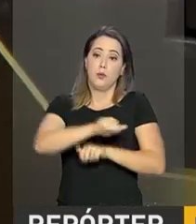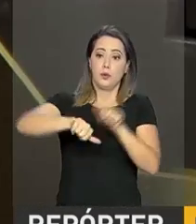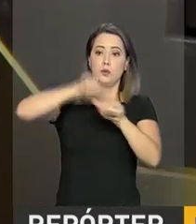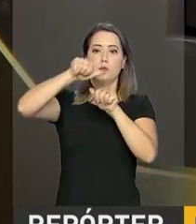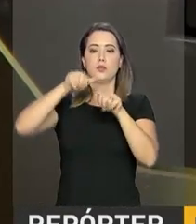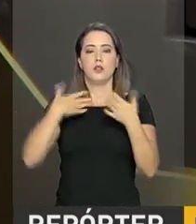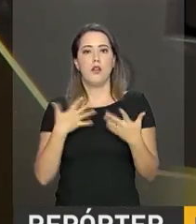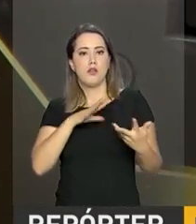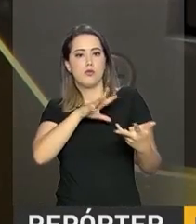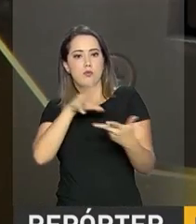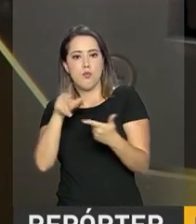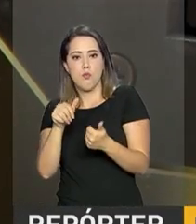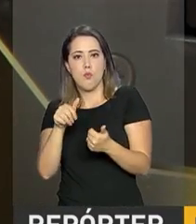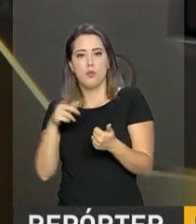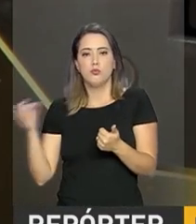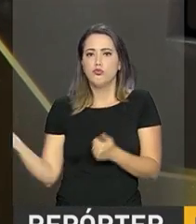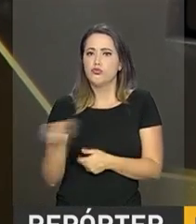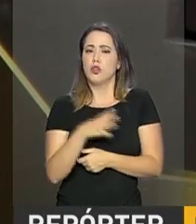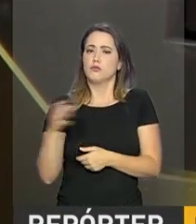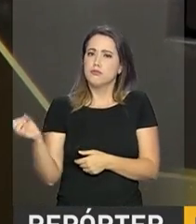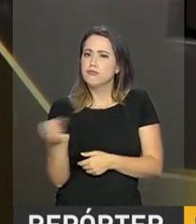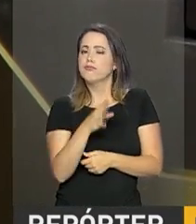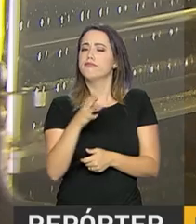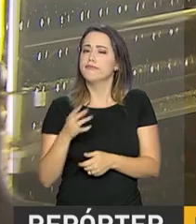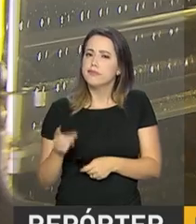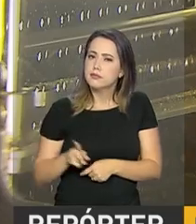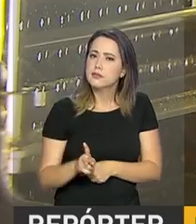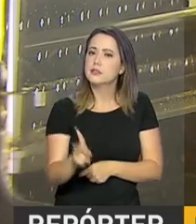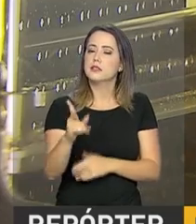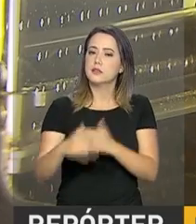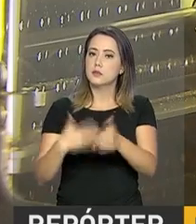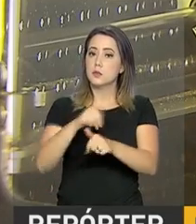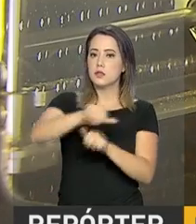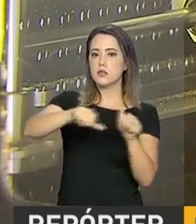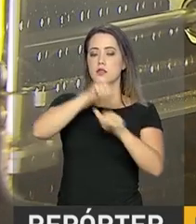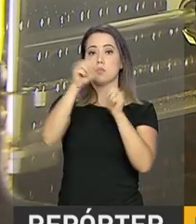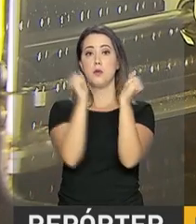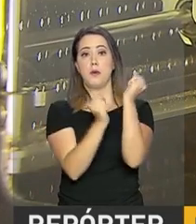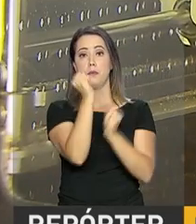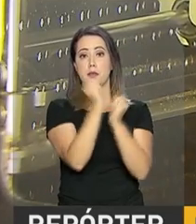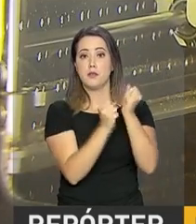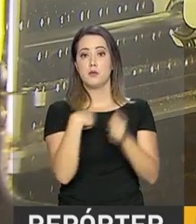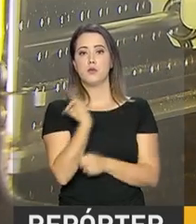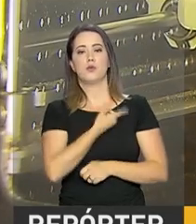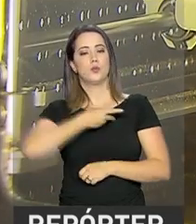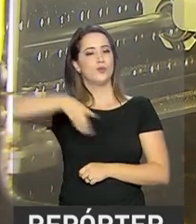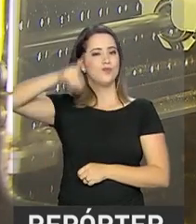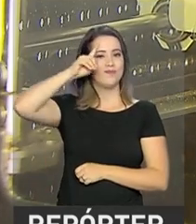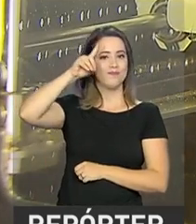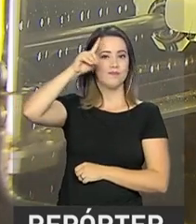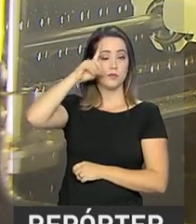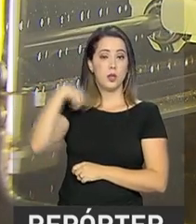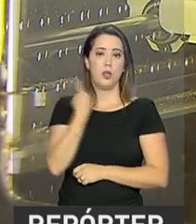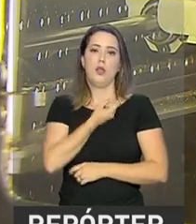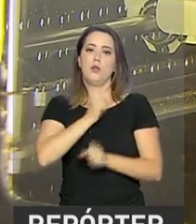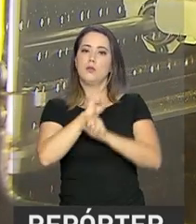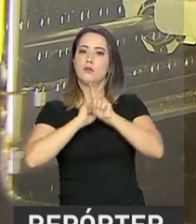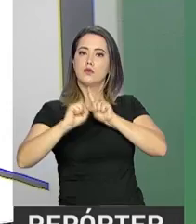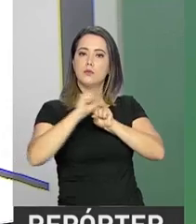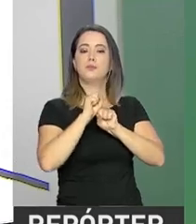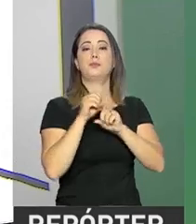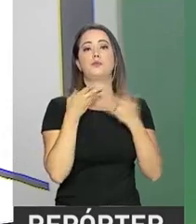para um mundo mais digital que a cada dia transforma as indústrias o nosso cotidiano ea nossa sociedade